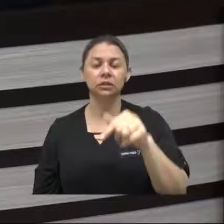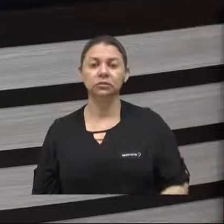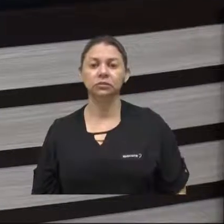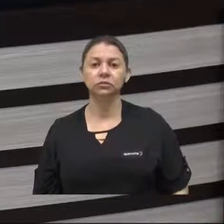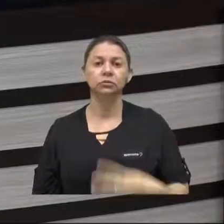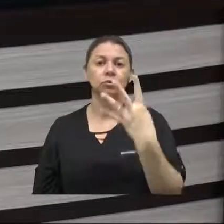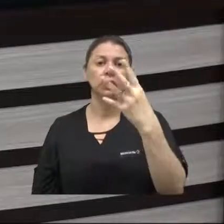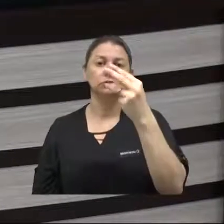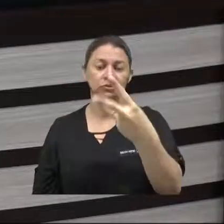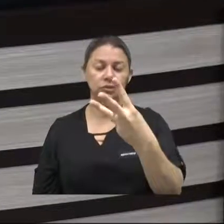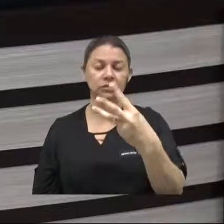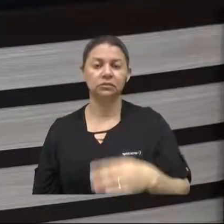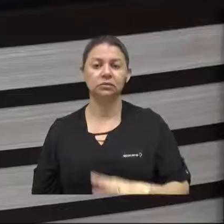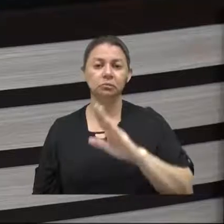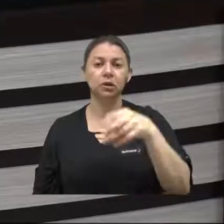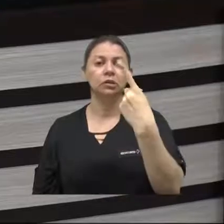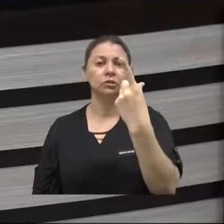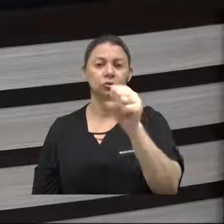57423/2018,